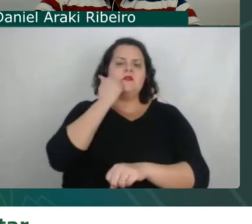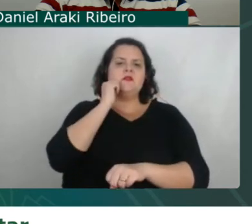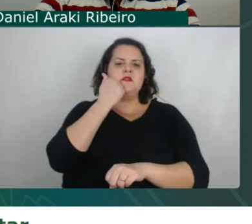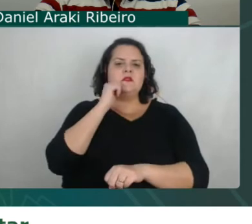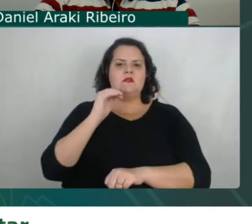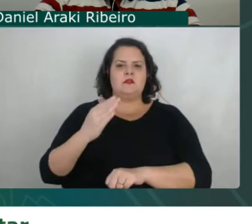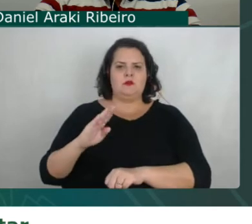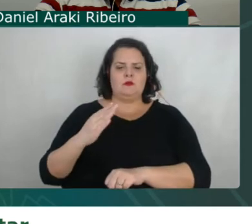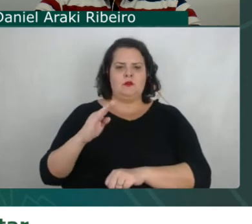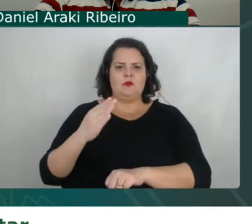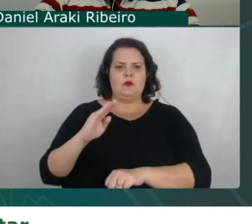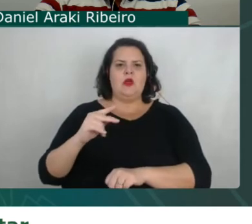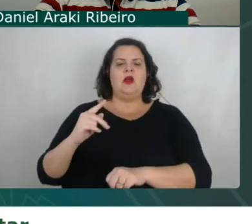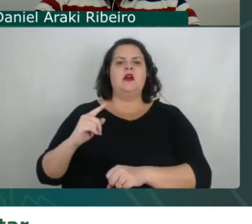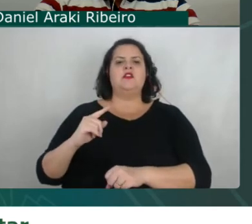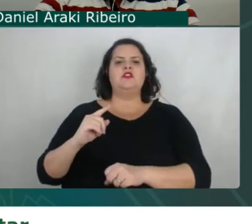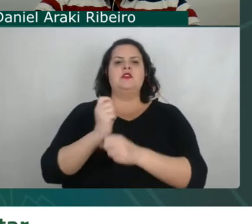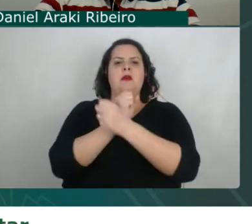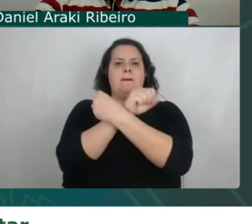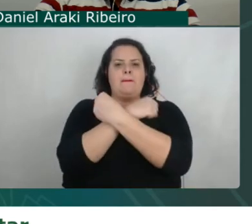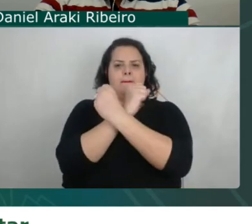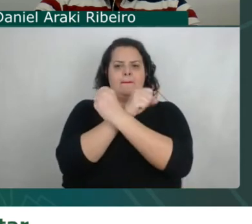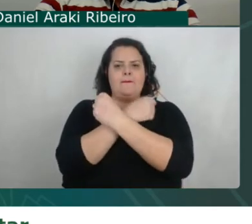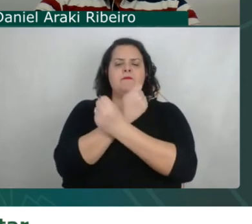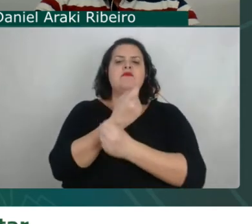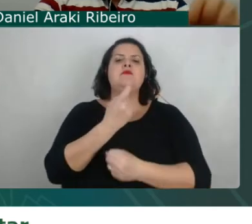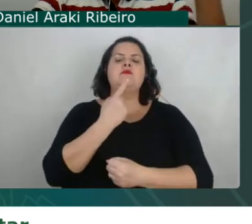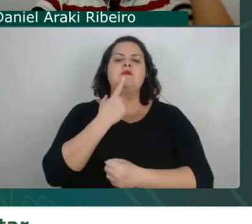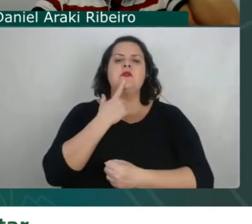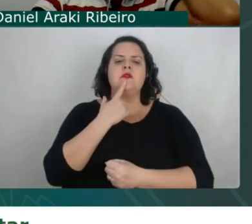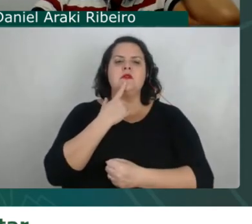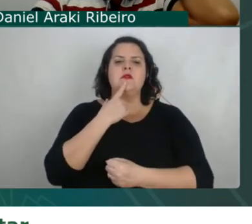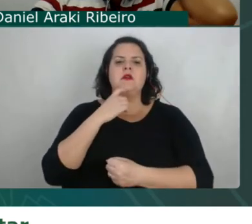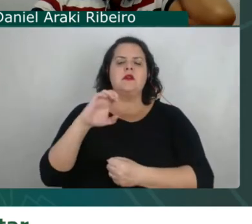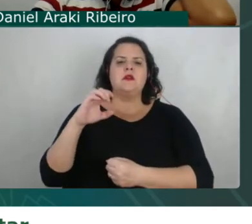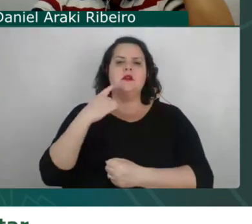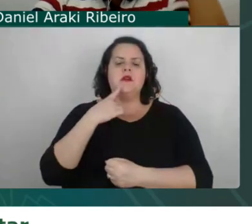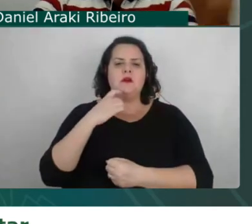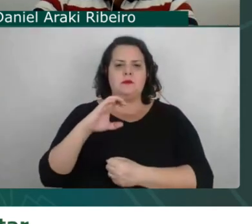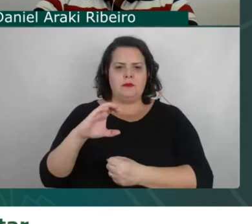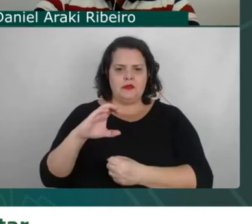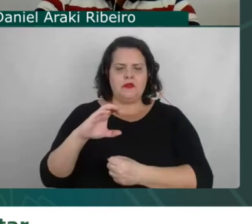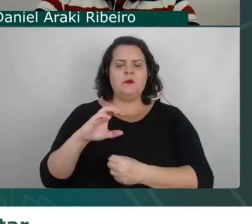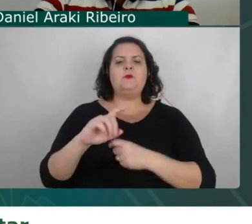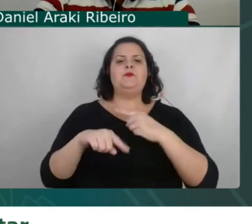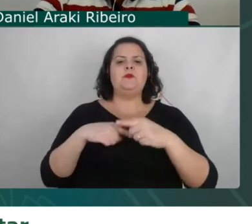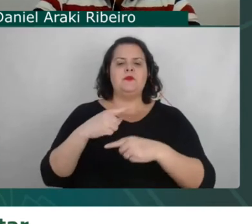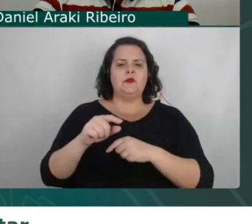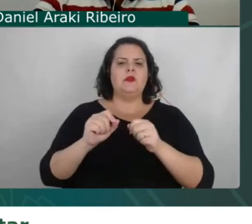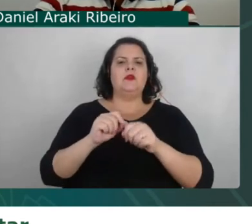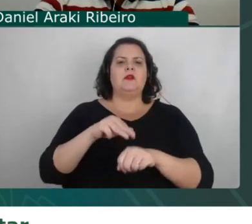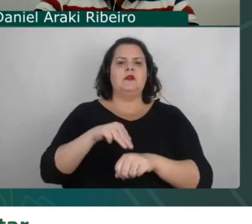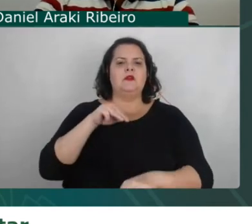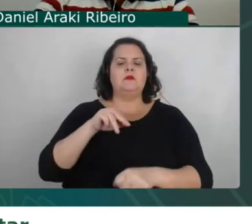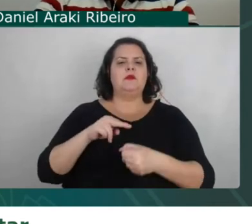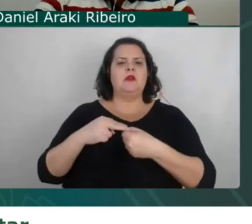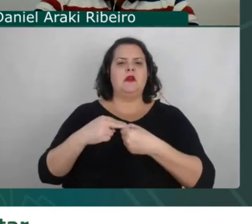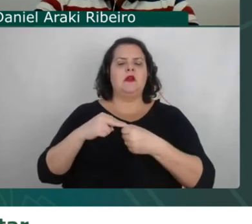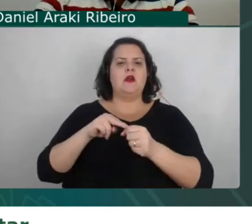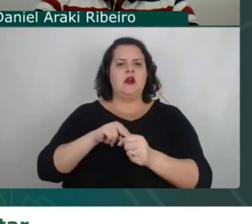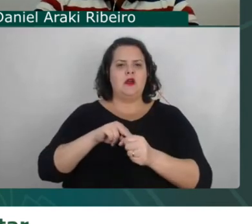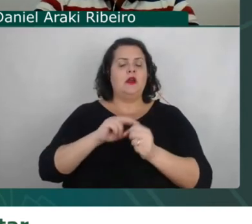médica, pela PUC de Campinas, depois fez mestrado e doutorado em Genética pela USP, em São Paulo, pós-doutorado